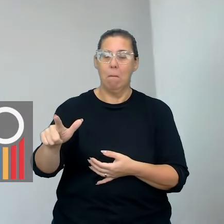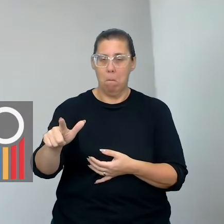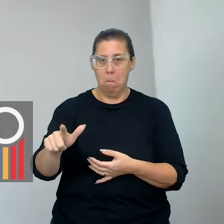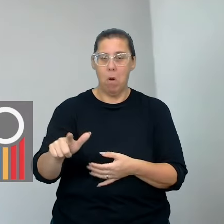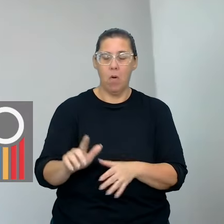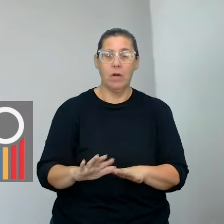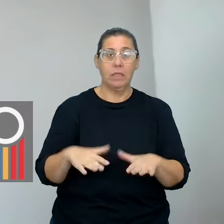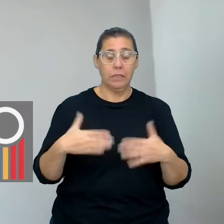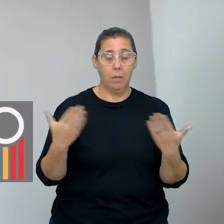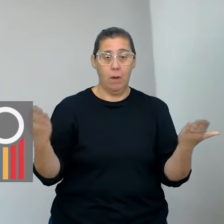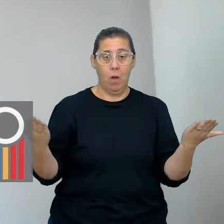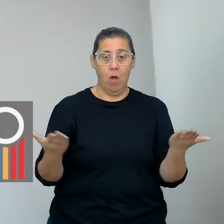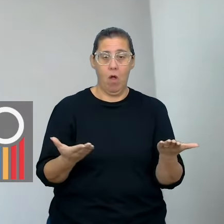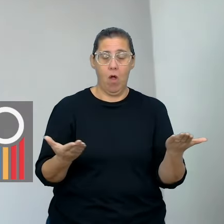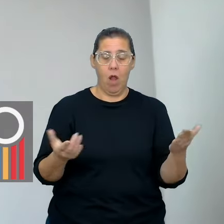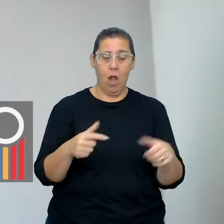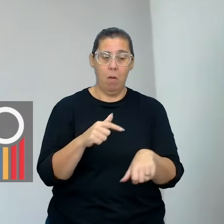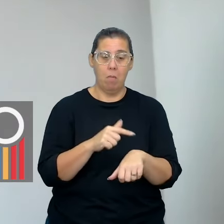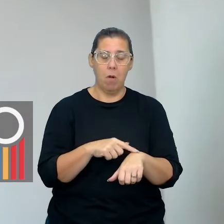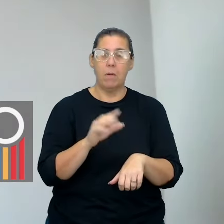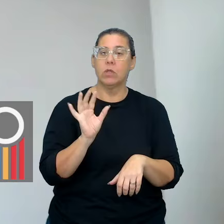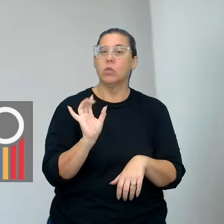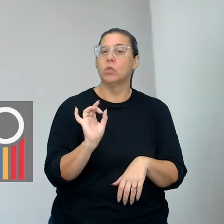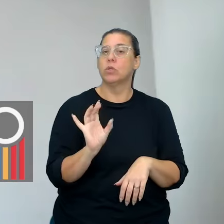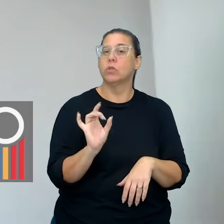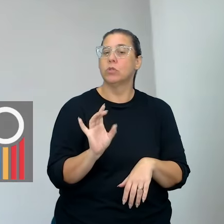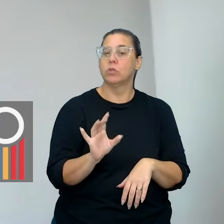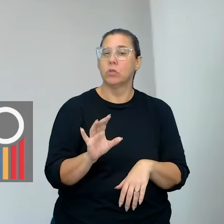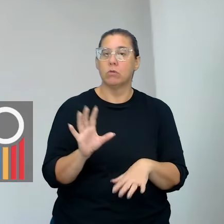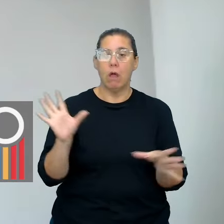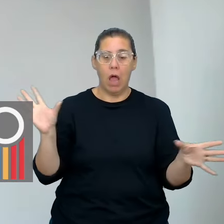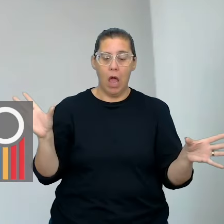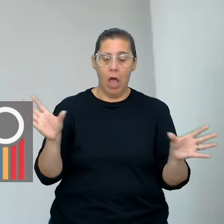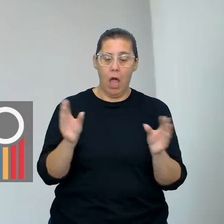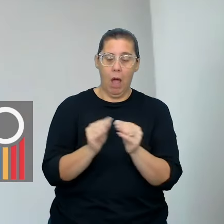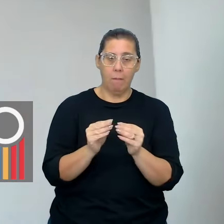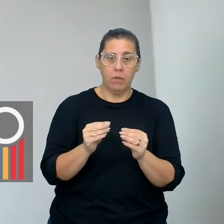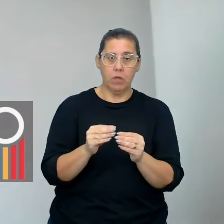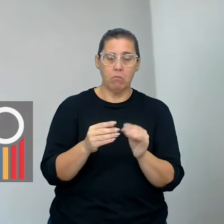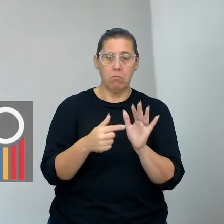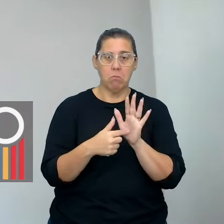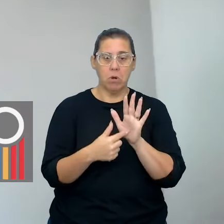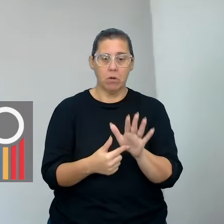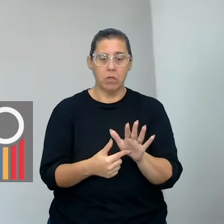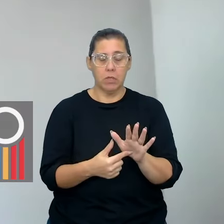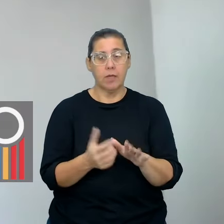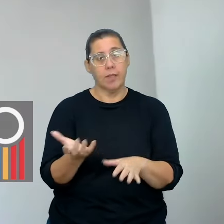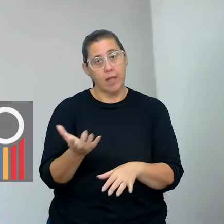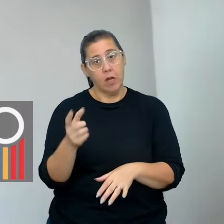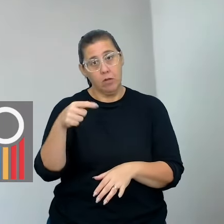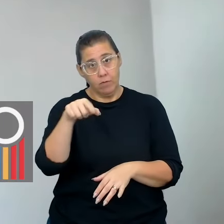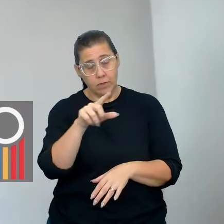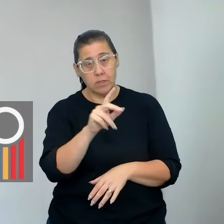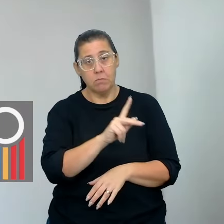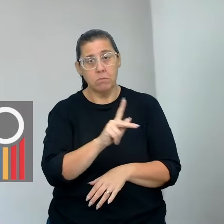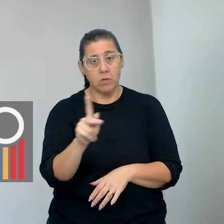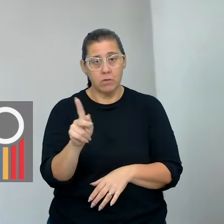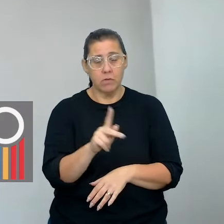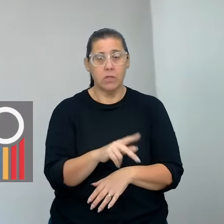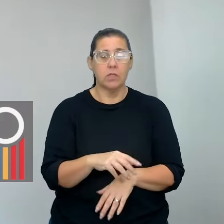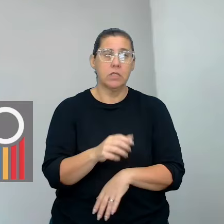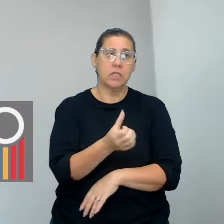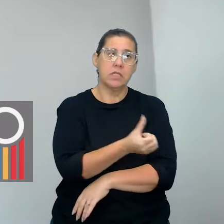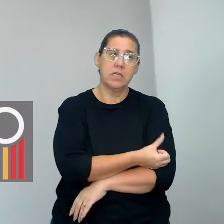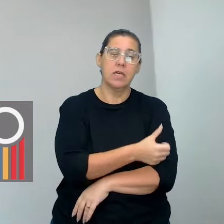Então, nesse momento, eu só faço mesmo uma breve apresentação, esperando que vocês, professores do sexto,